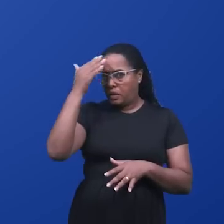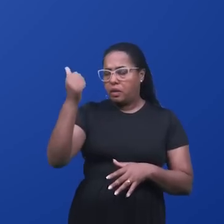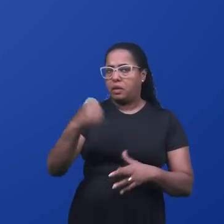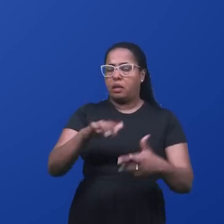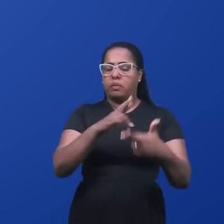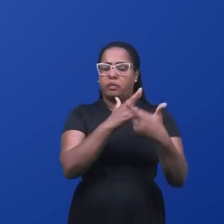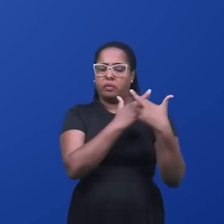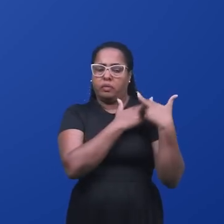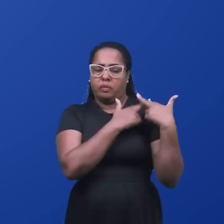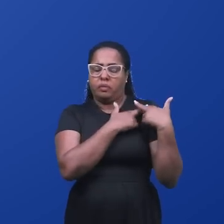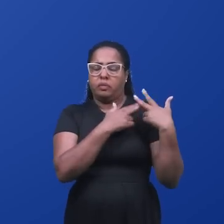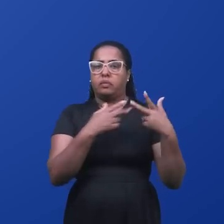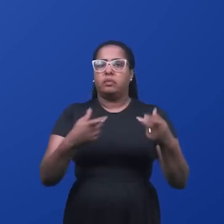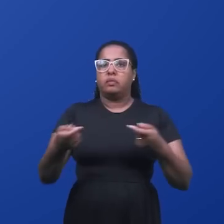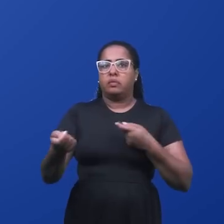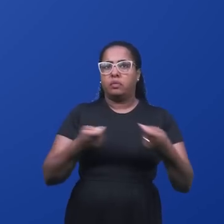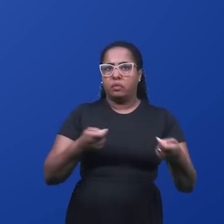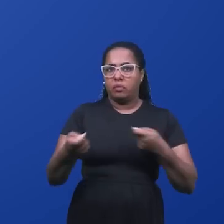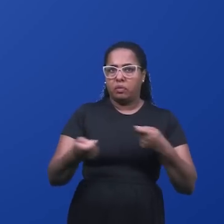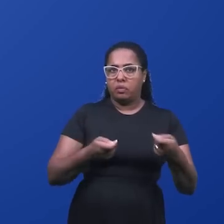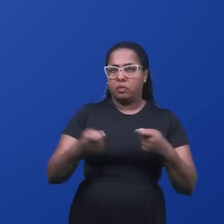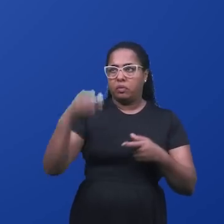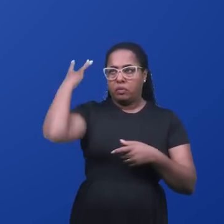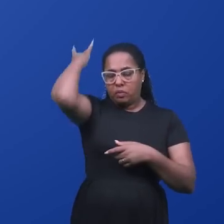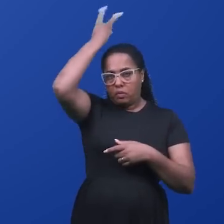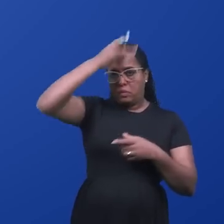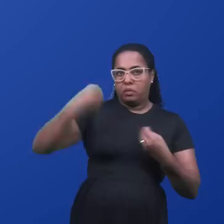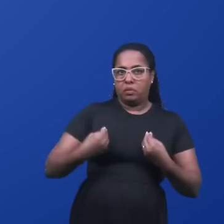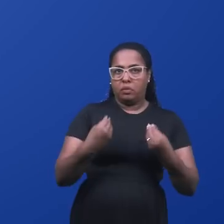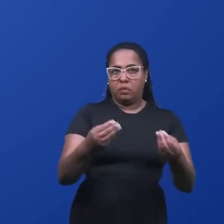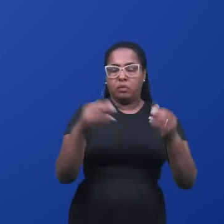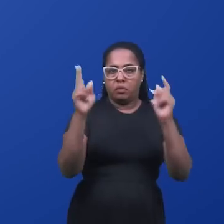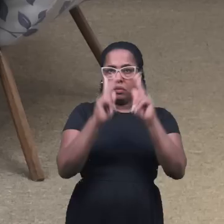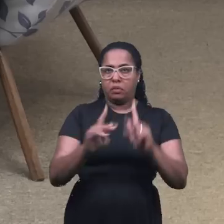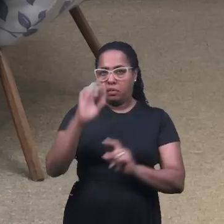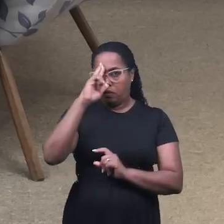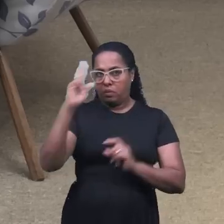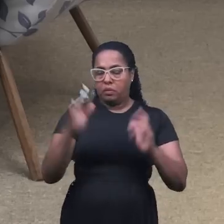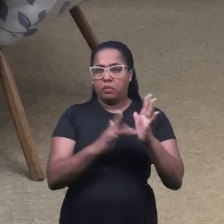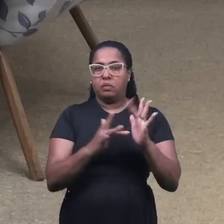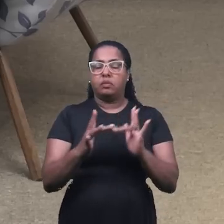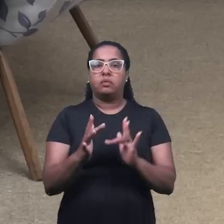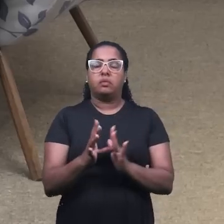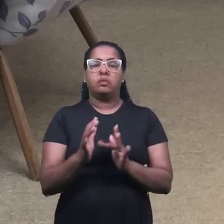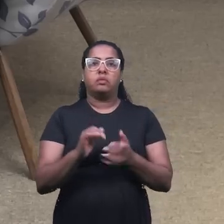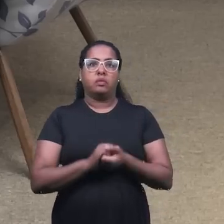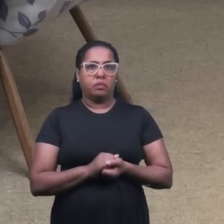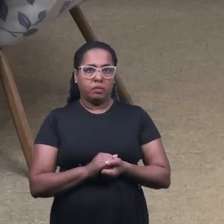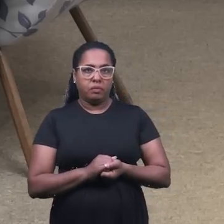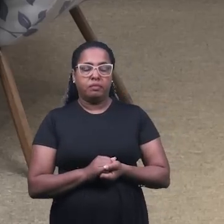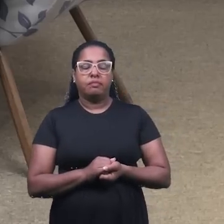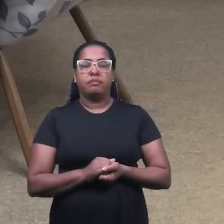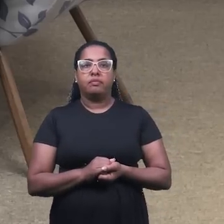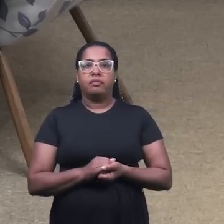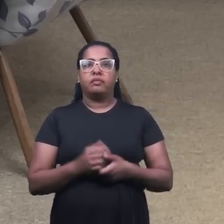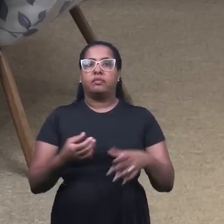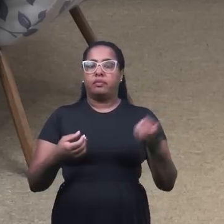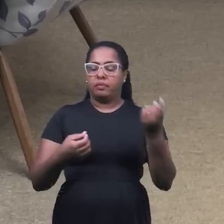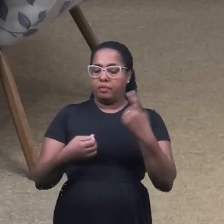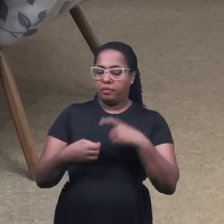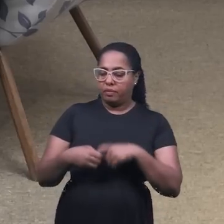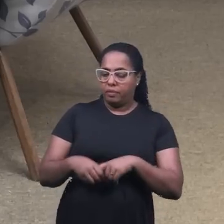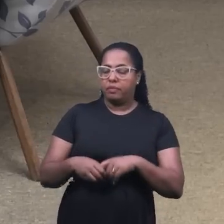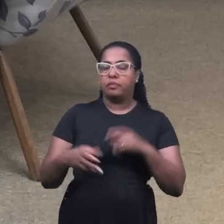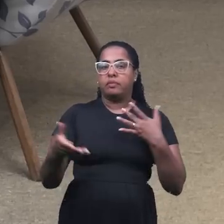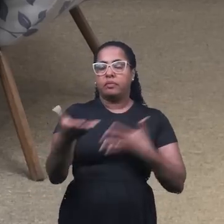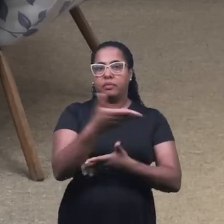ou seja, o seu governo, é dado pelo Espírito Santo. A paz do Senhor Jesus. Meus irmãos, retornamos da participação,